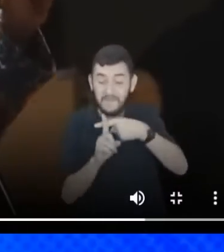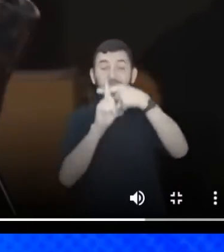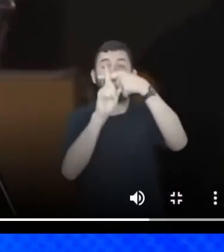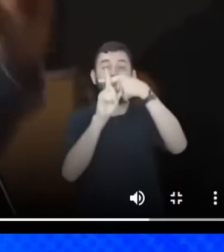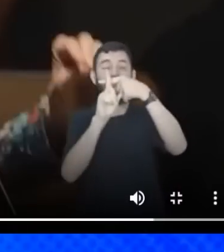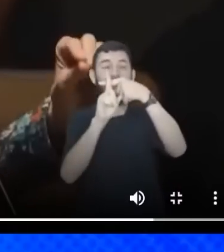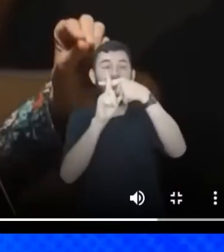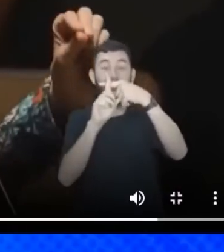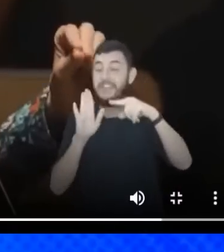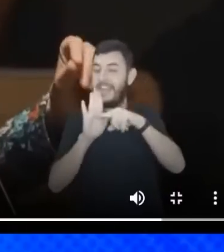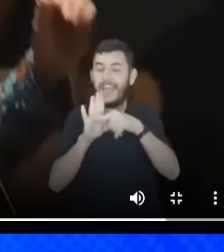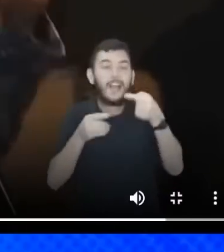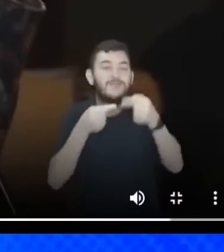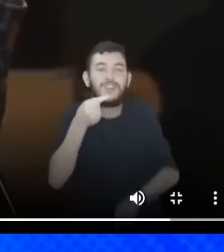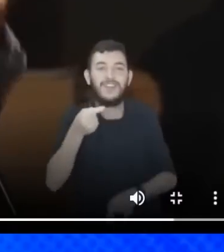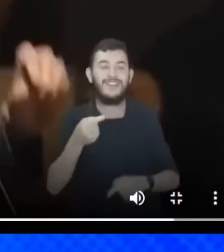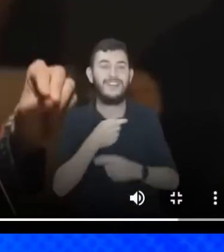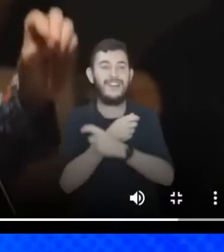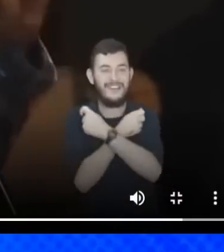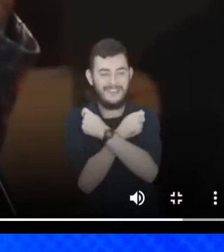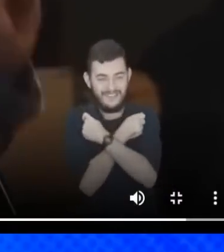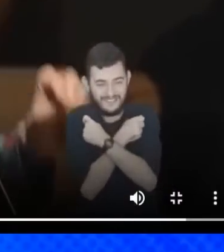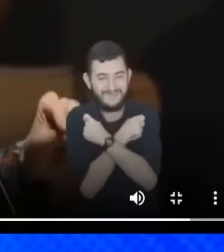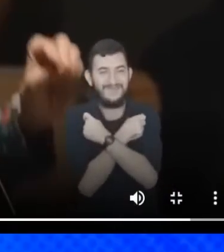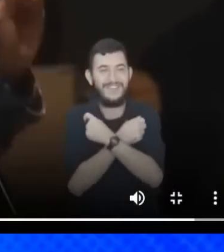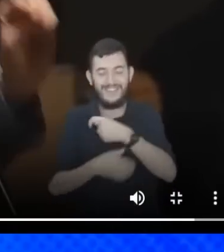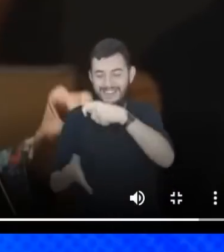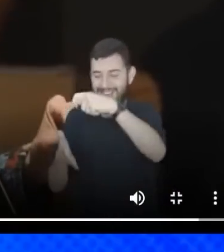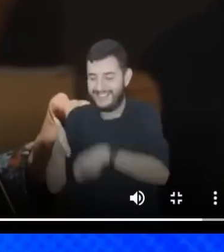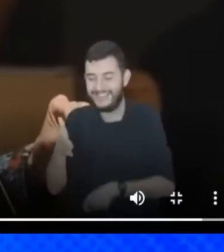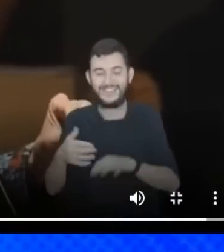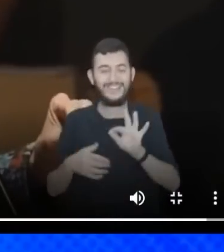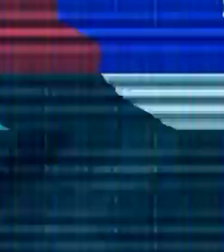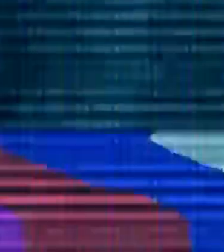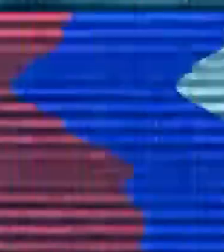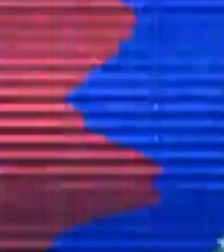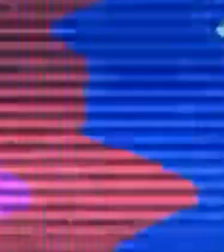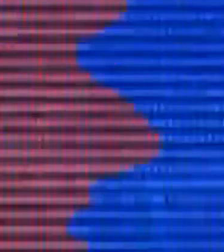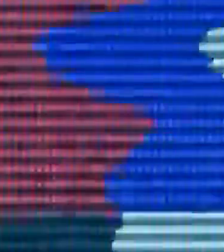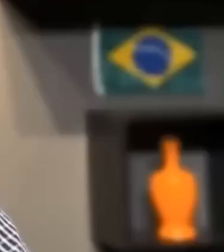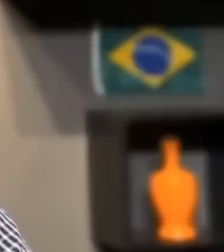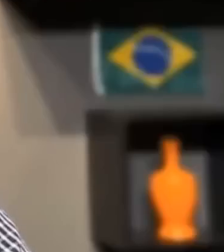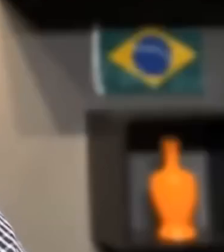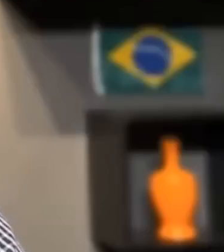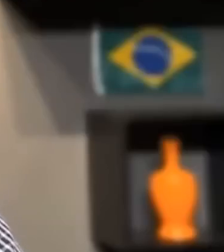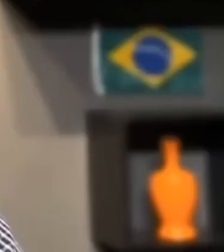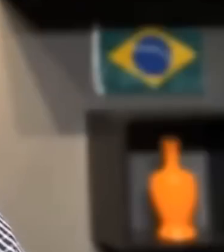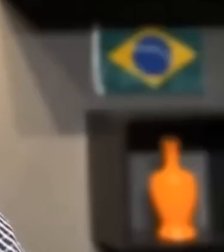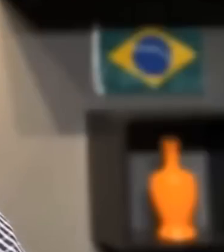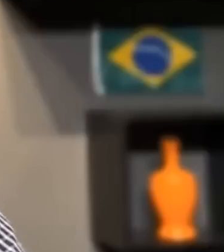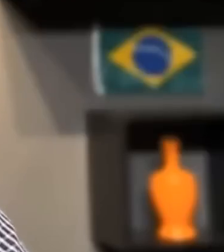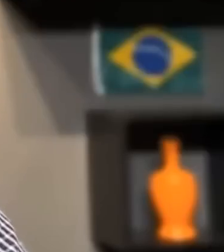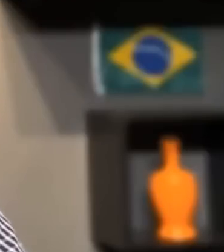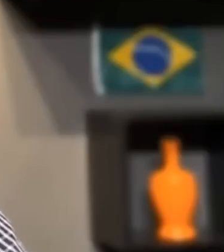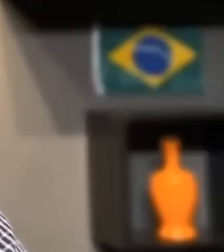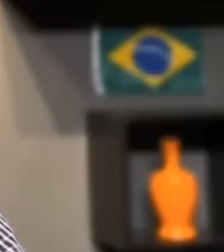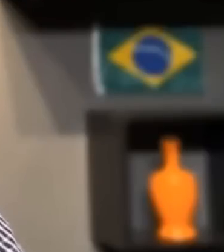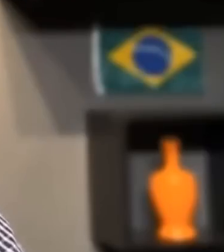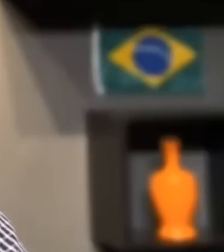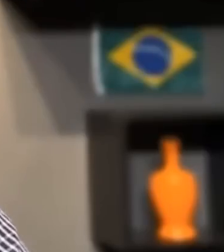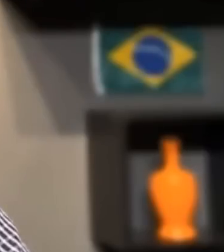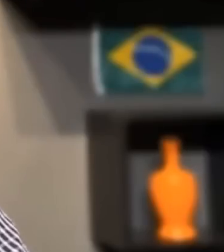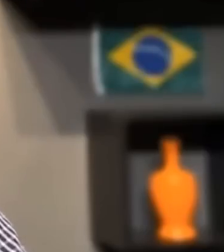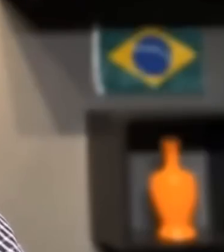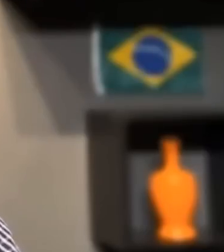Abraço, assinado Francisco Aparecido Malheiros. Mais do que nunca, eu preciso da sua